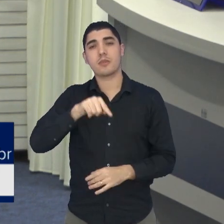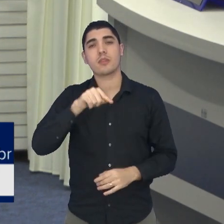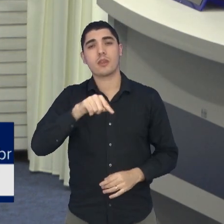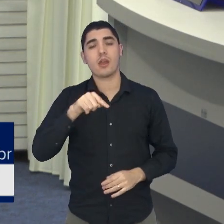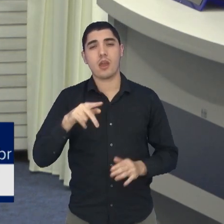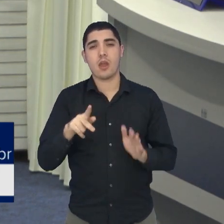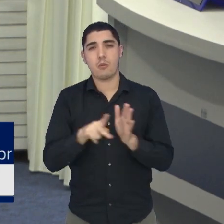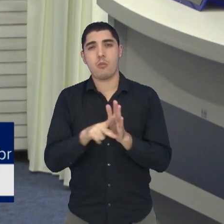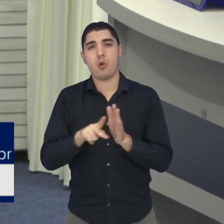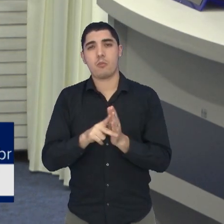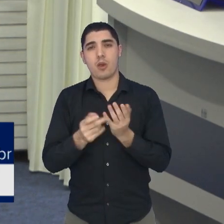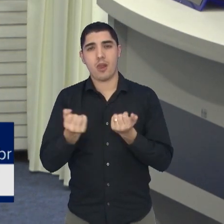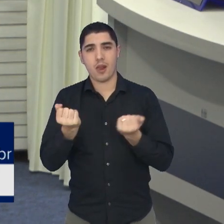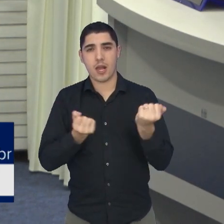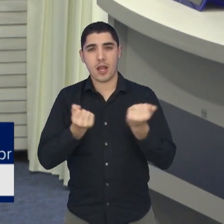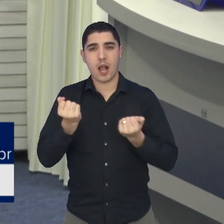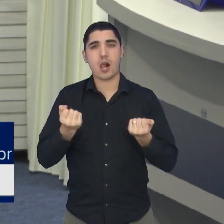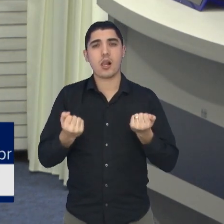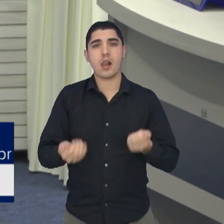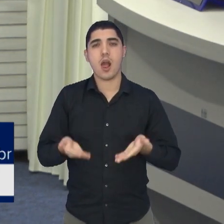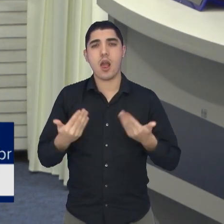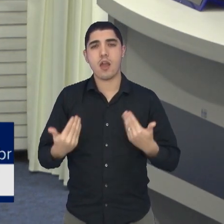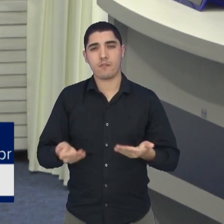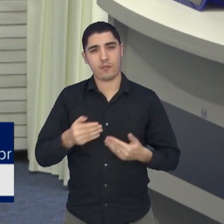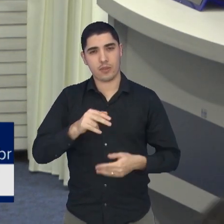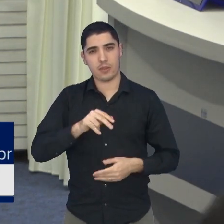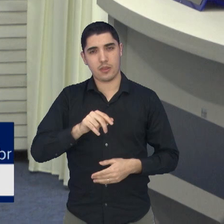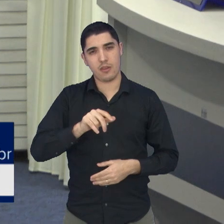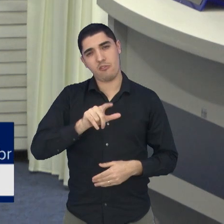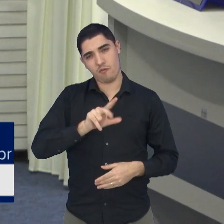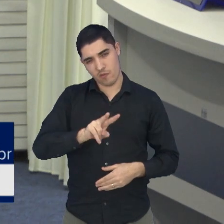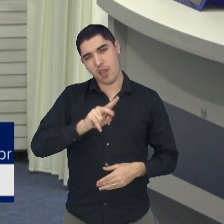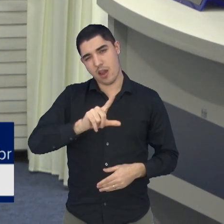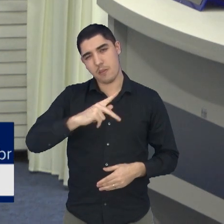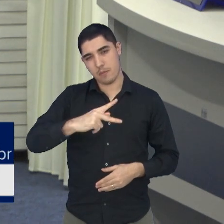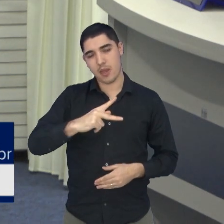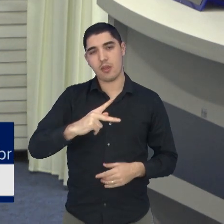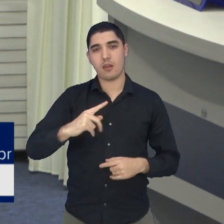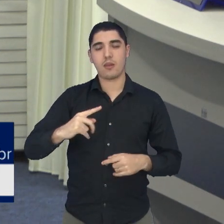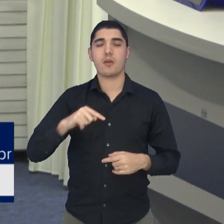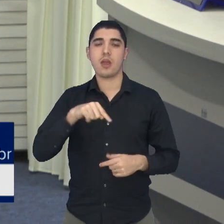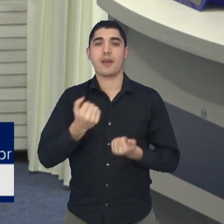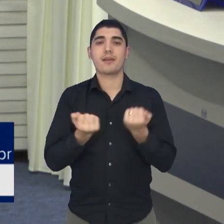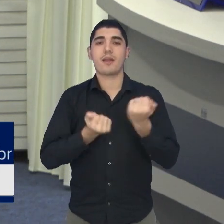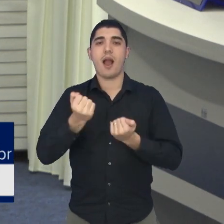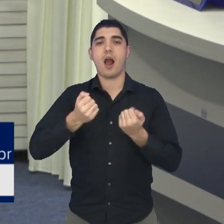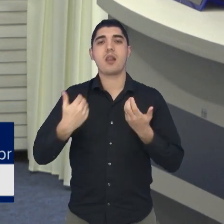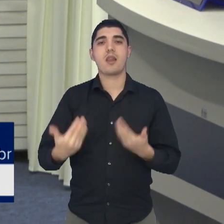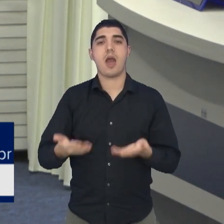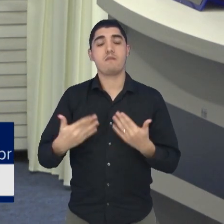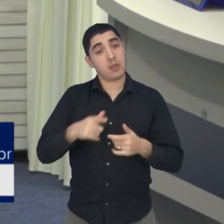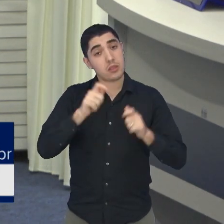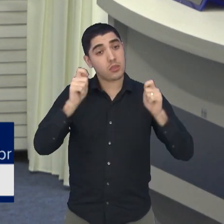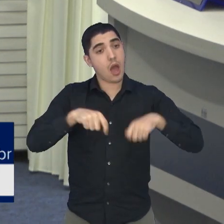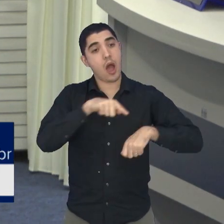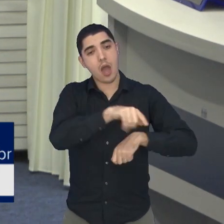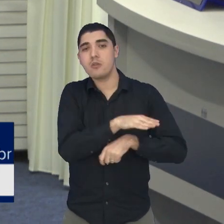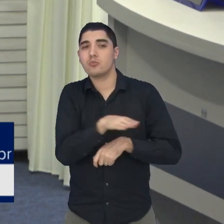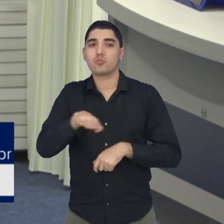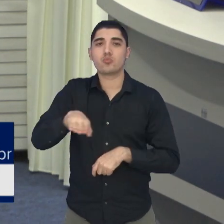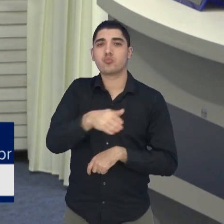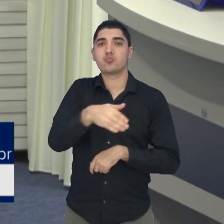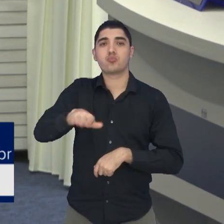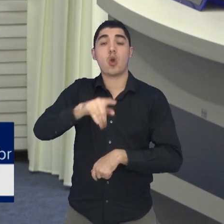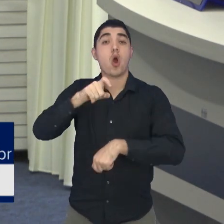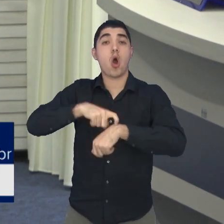pneus, para que pudesse, que possa também fazer esse trajeto no horário da tarde, no horário de